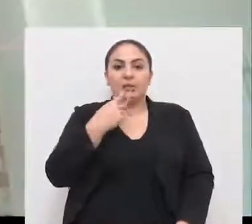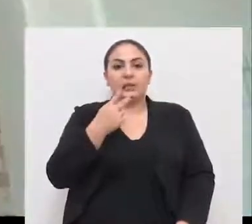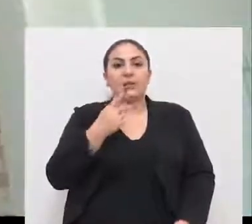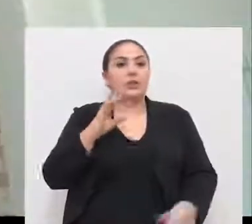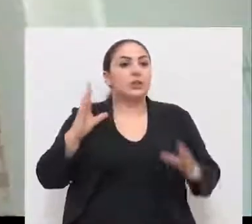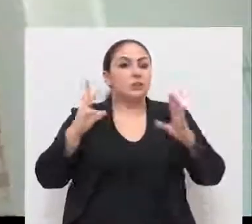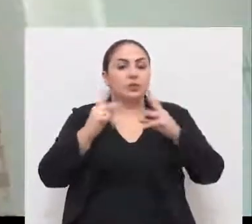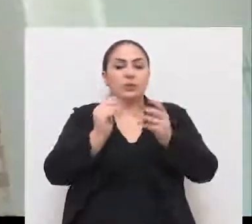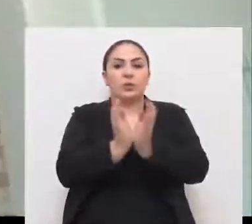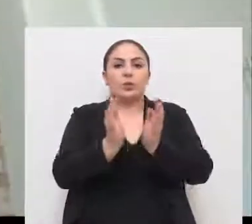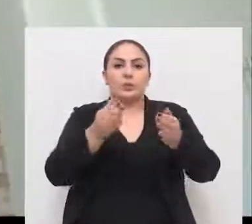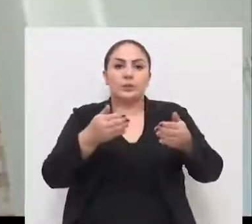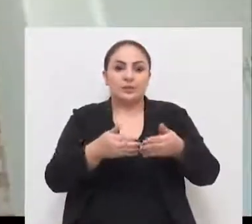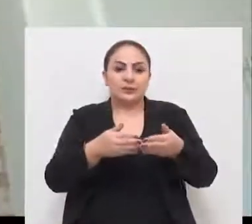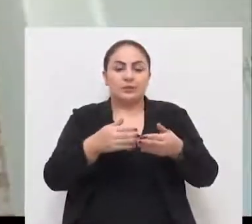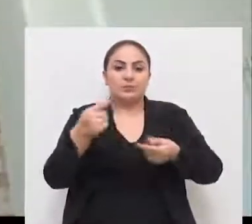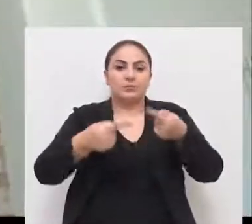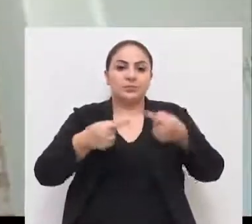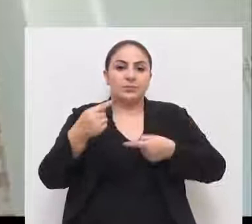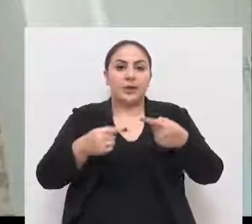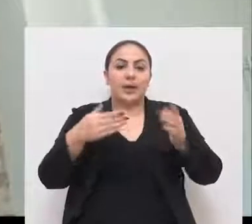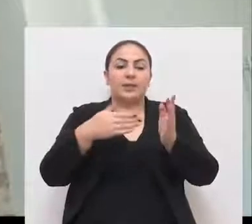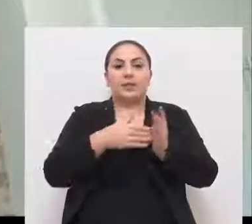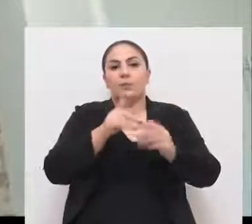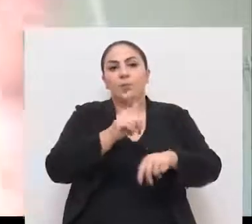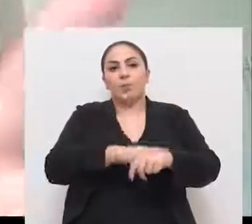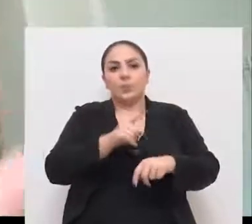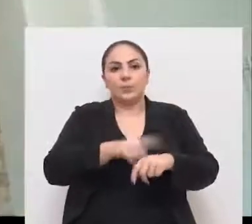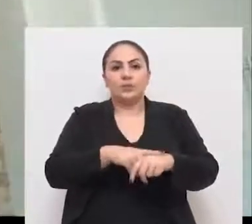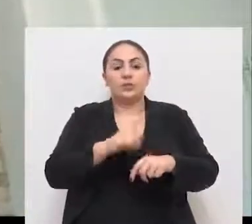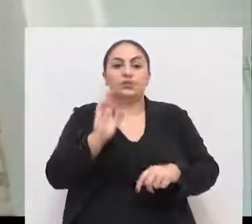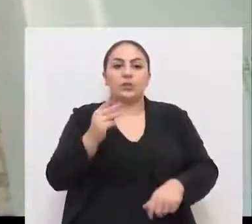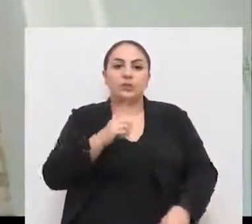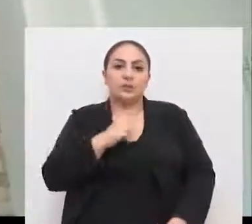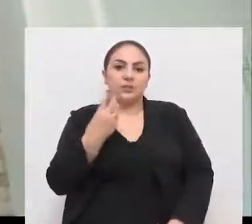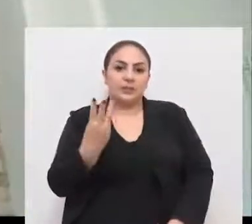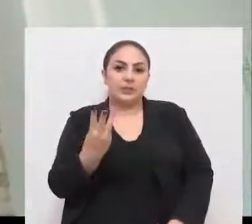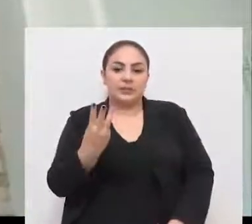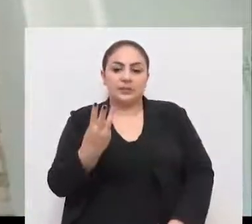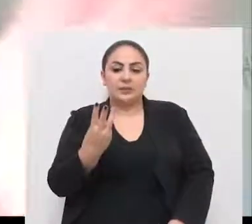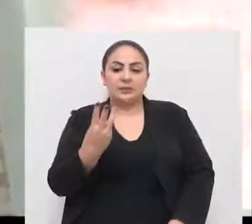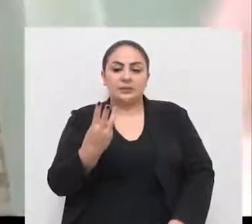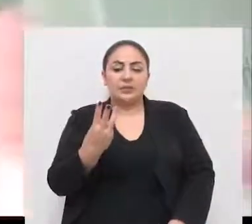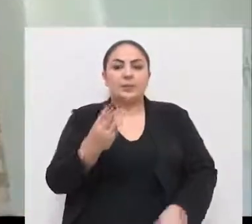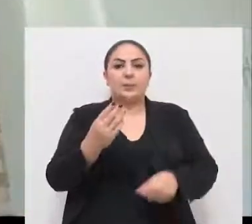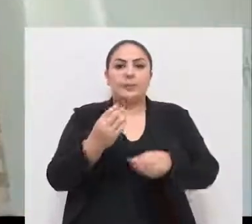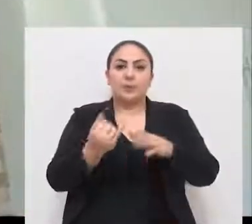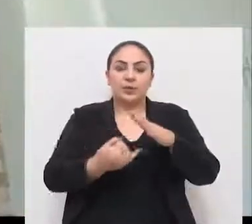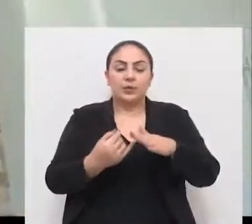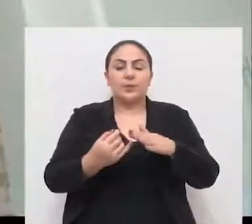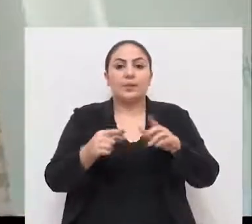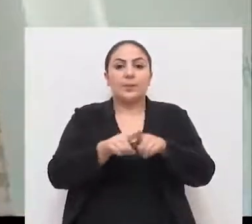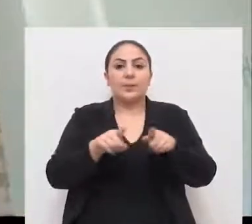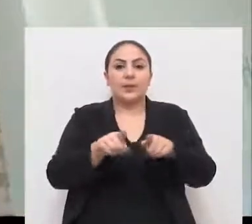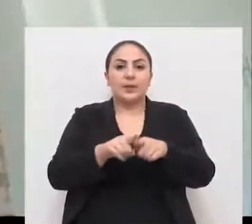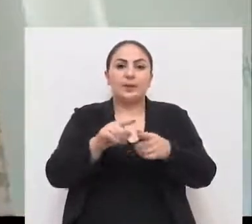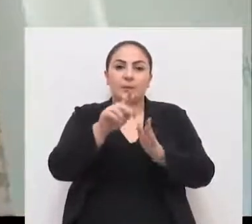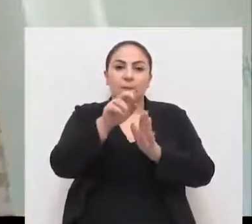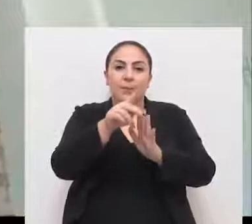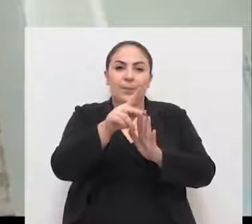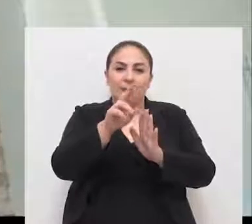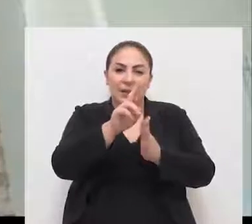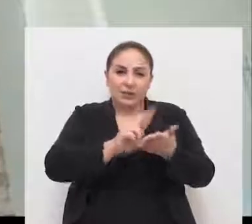em todas as comissões que tramitaram até o presente momento, e já foram 3, inconstitucional, inclusive no parecer da